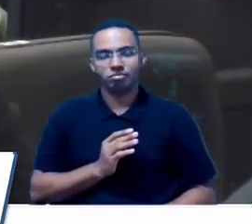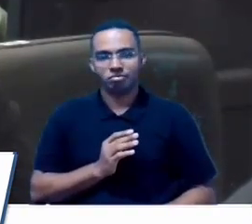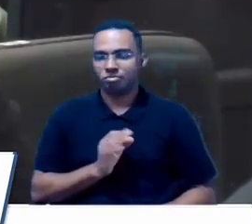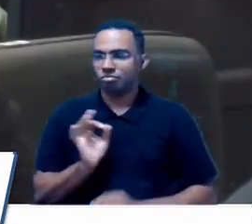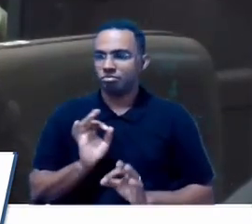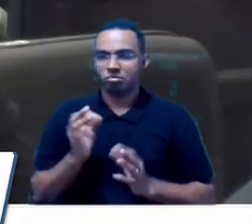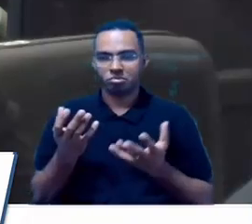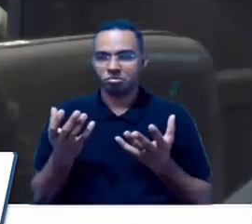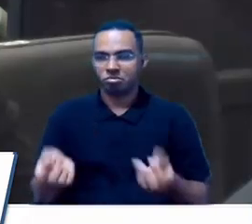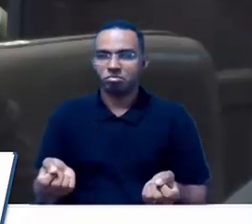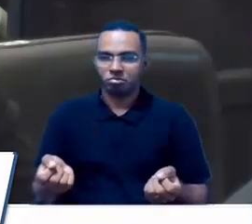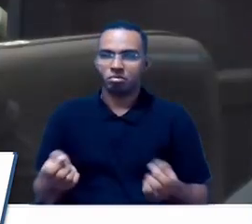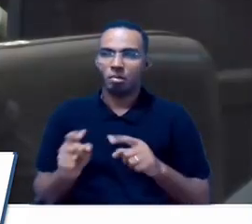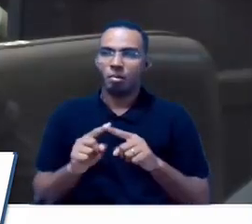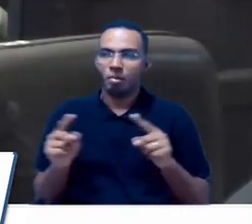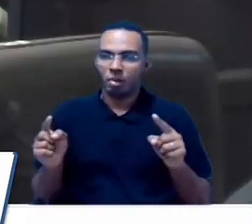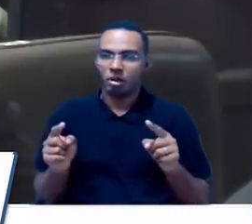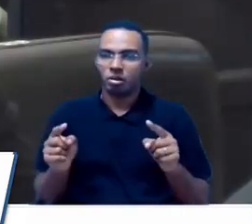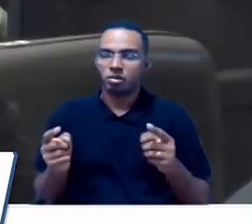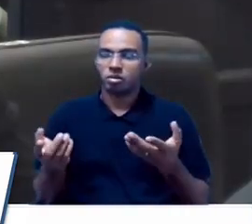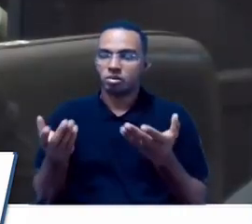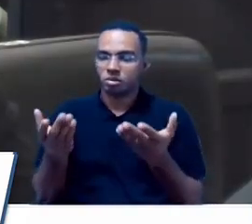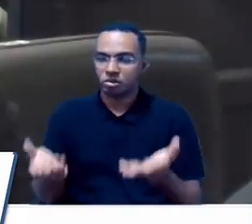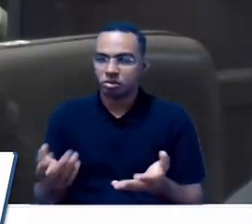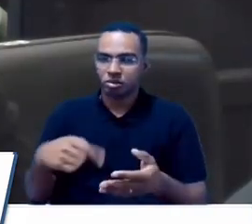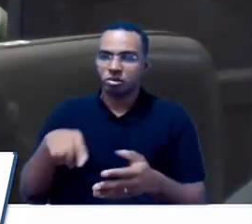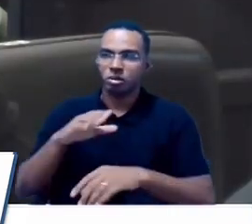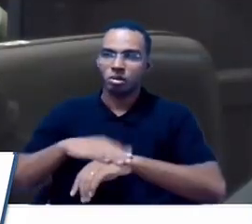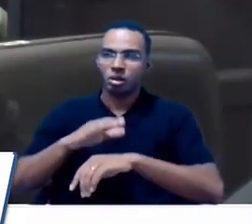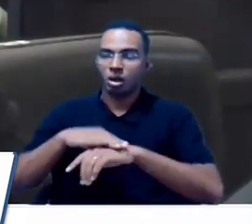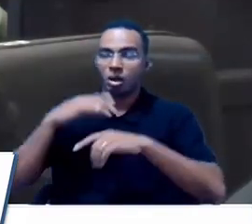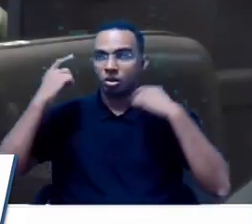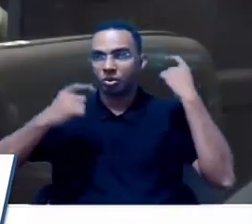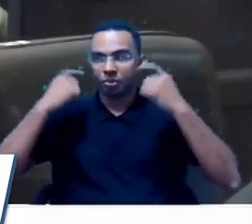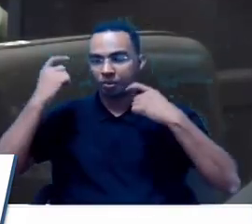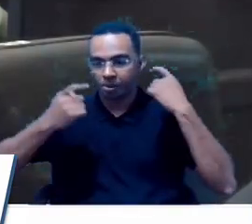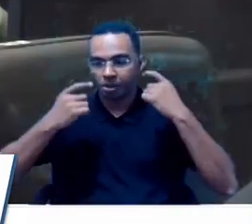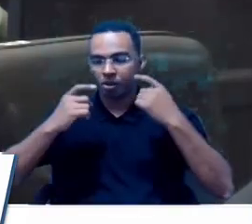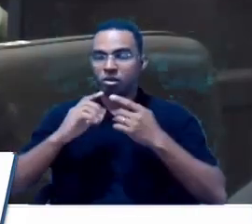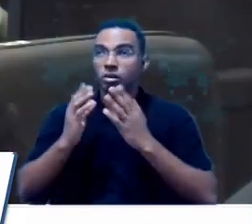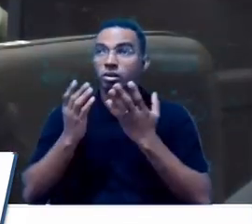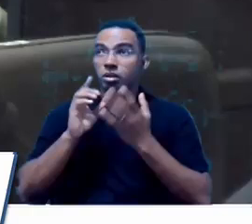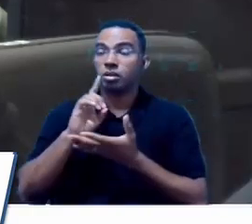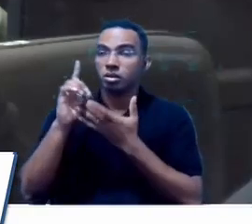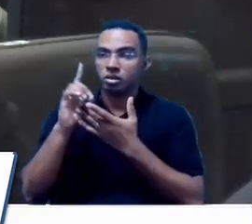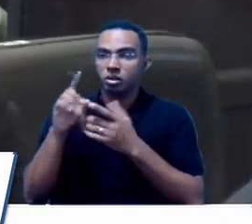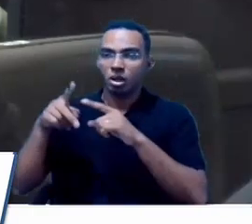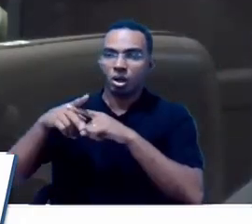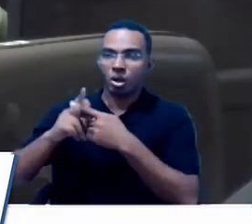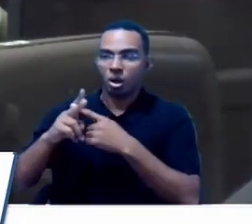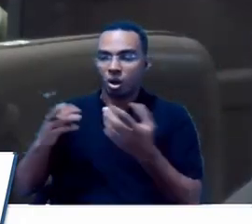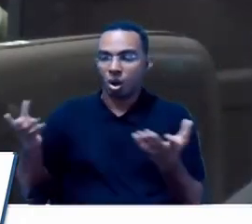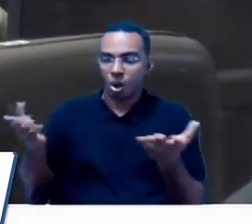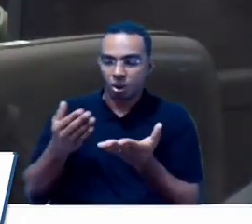aceito, mas eu deixo aqui que estamos também preocupados com isso e queira Deus que essa reforma que vai fazer agora